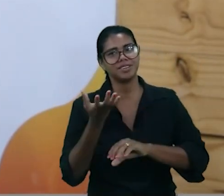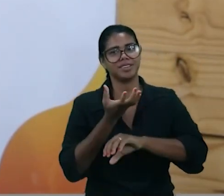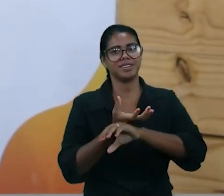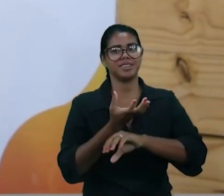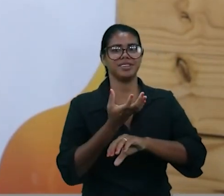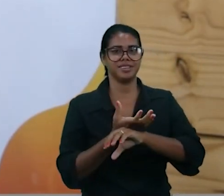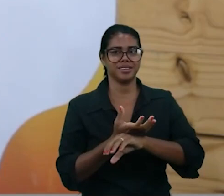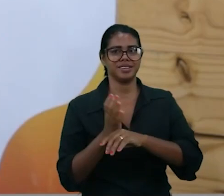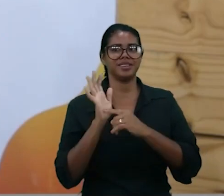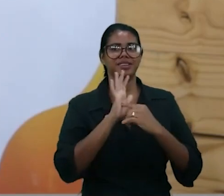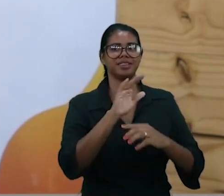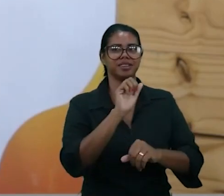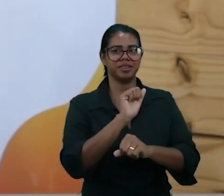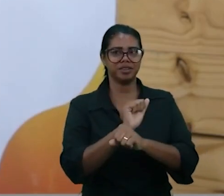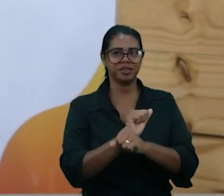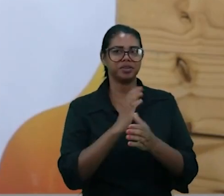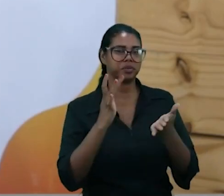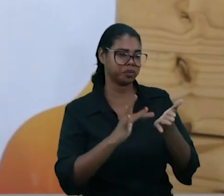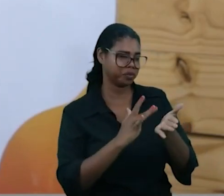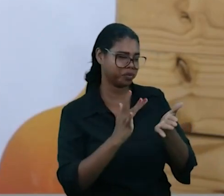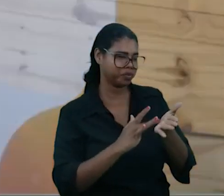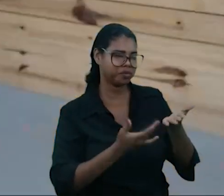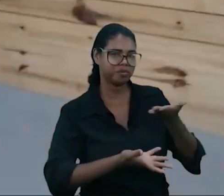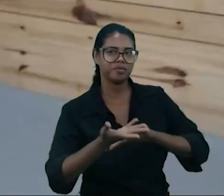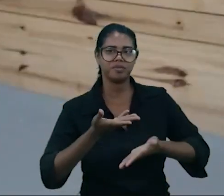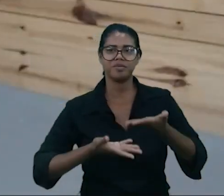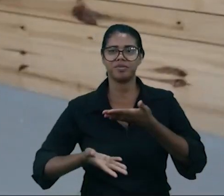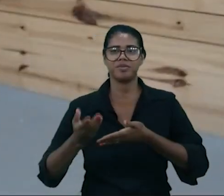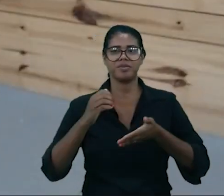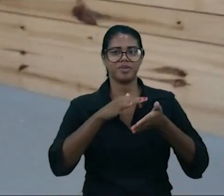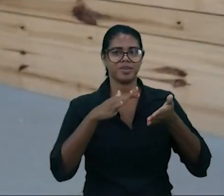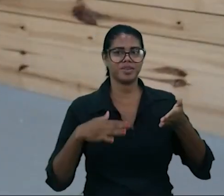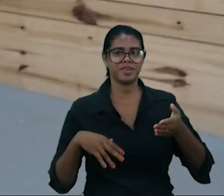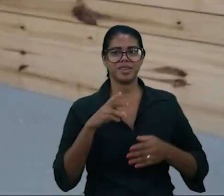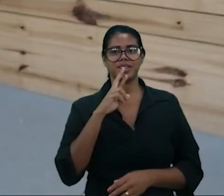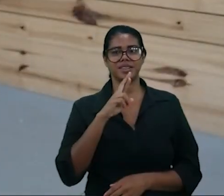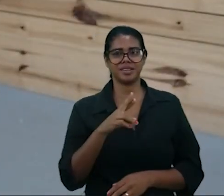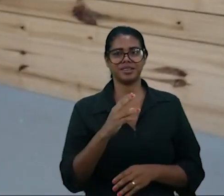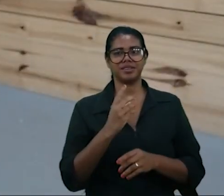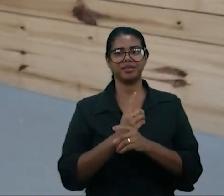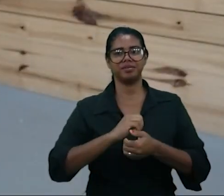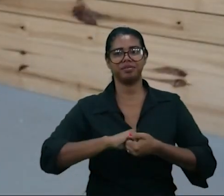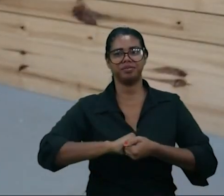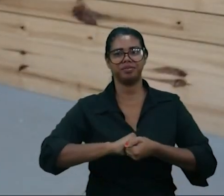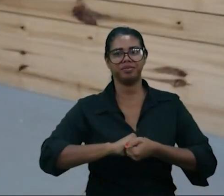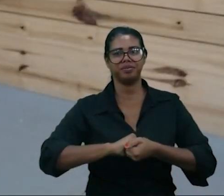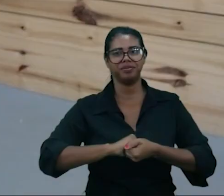lá, eu também te espero nos fóruns para fazer as atividades e a gente se encontra.